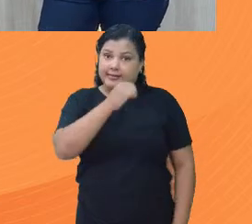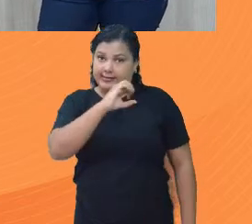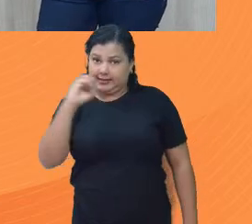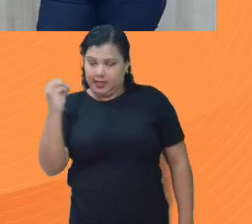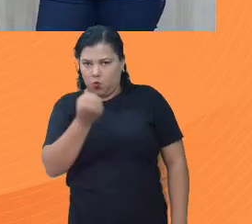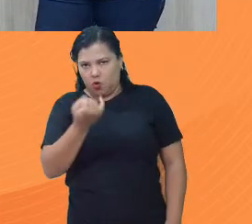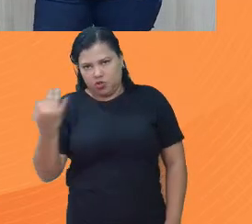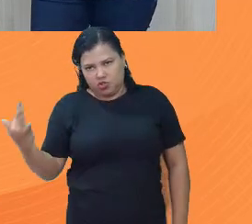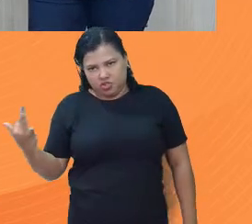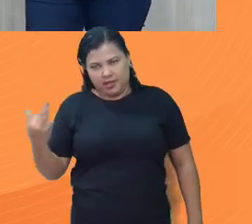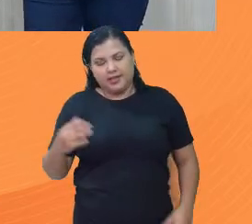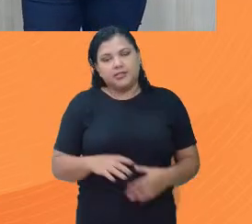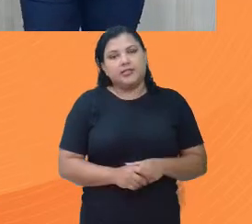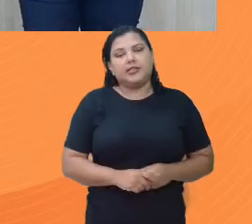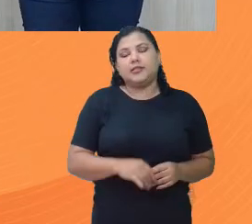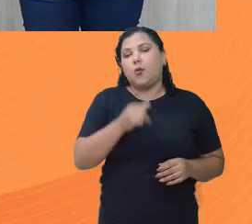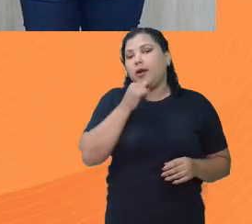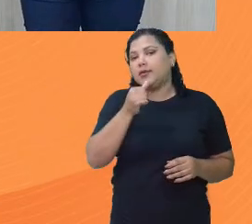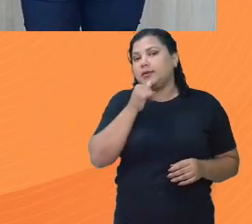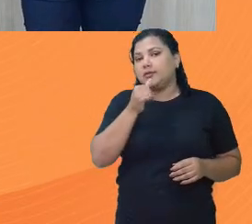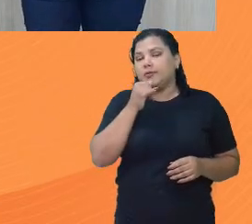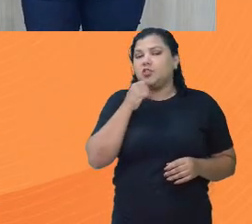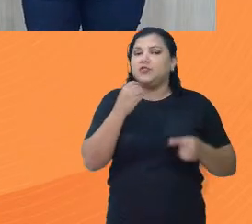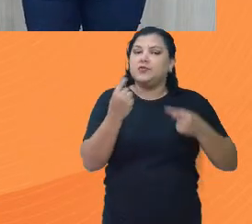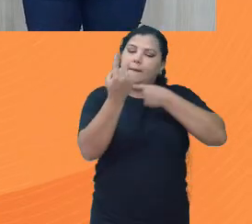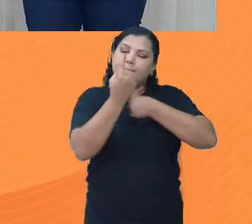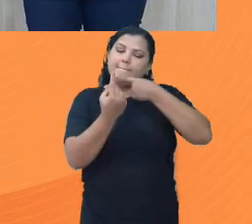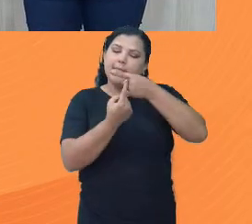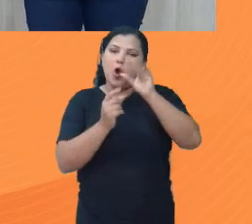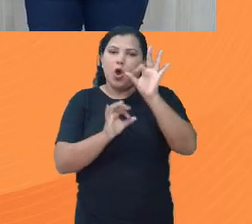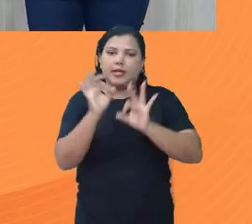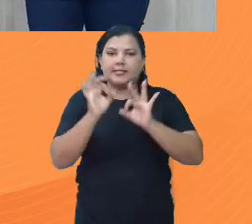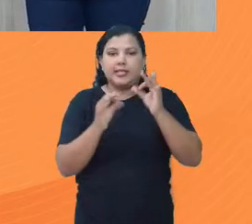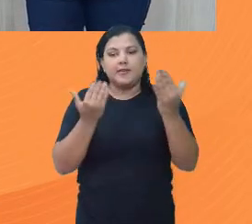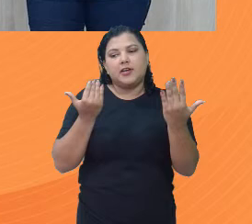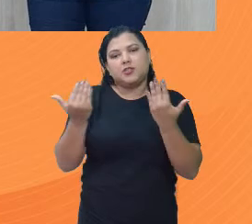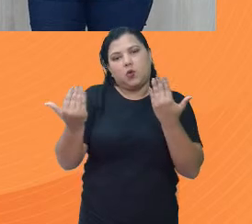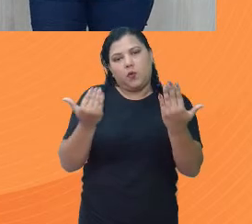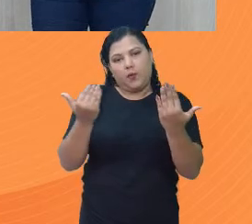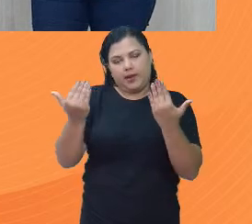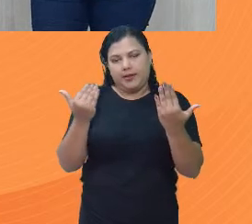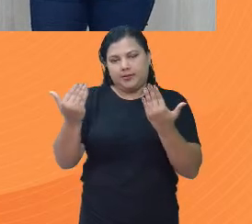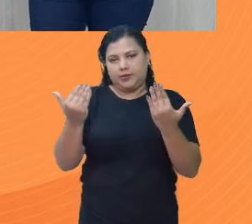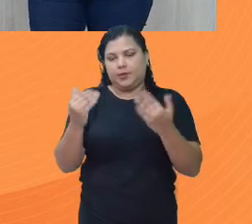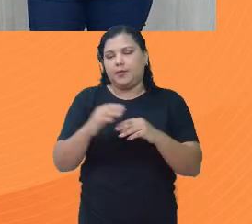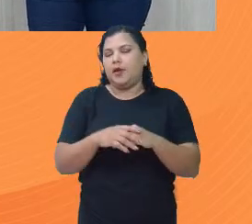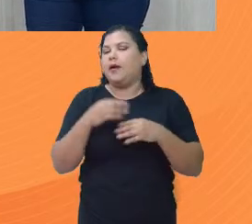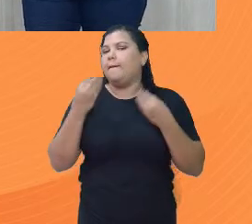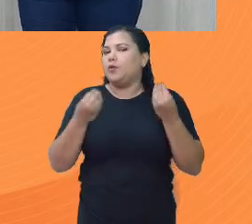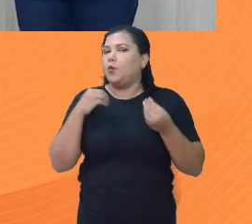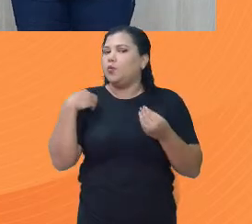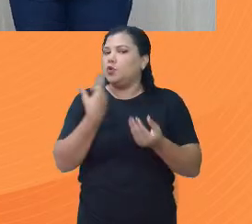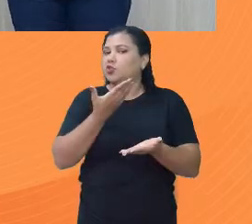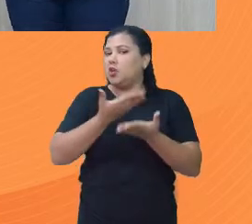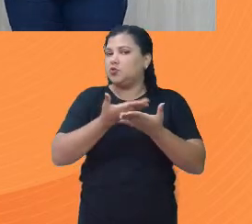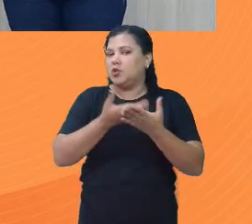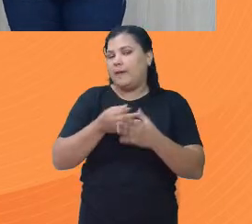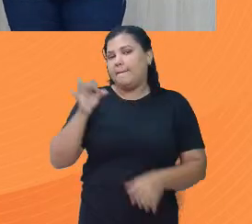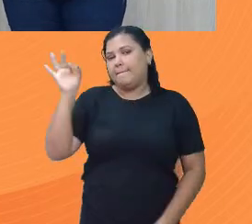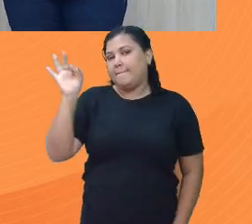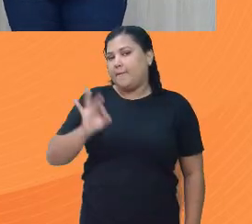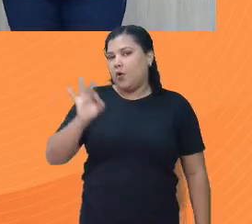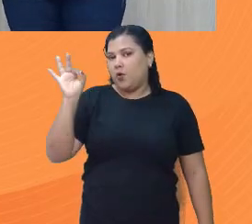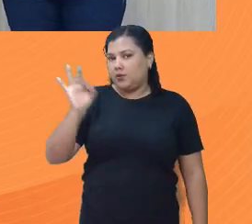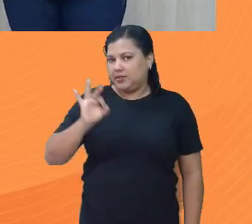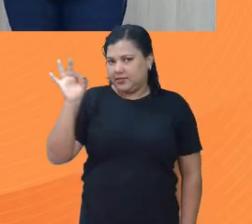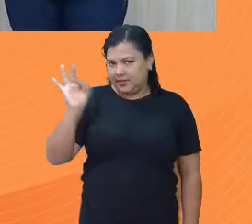fração que compare a parte que eu estou observando com o total de partes que a gente dividiu. Mas como a gente está estudando porcentagem, olha